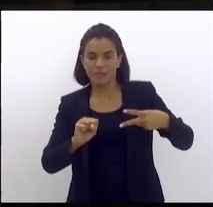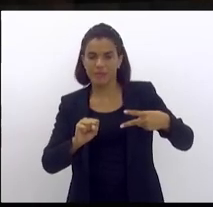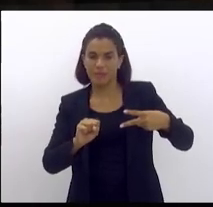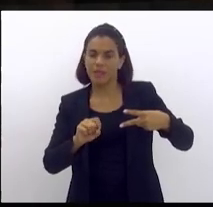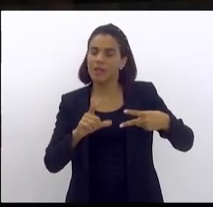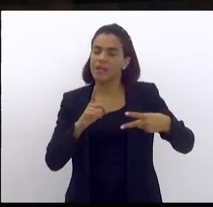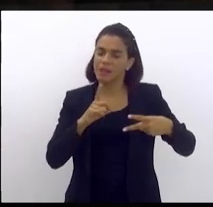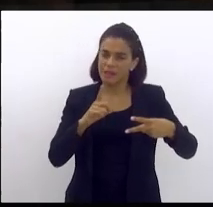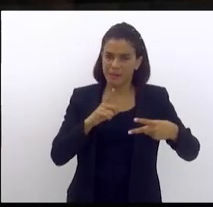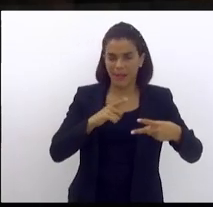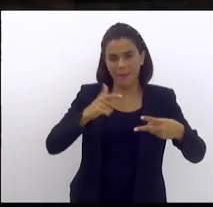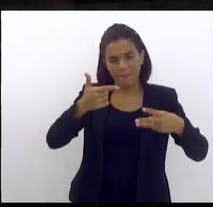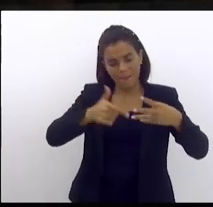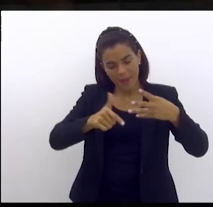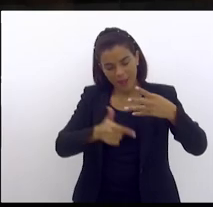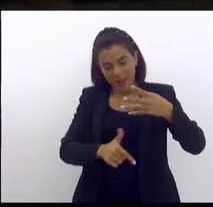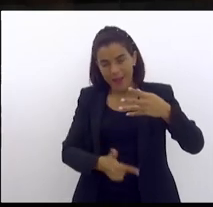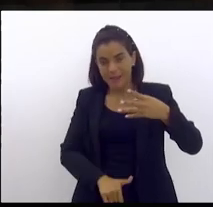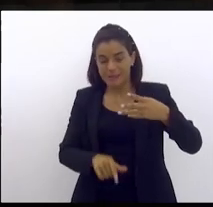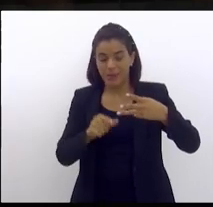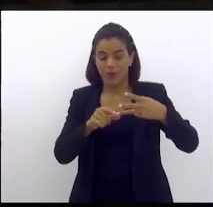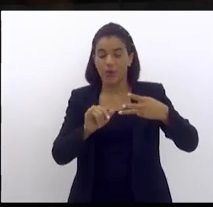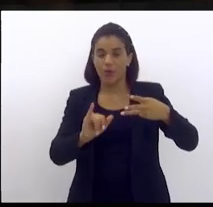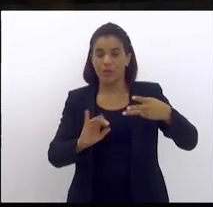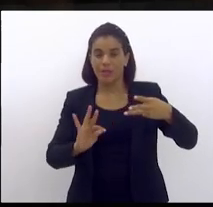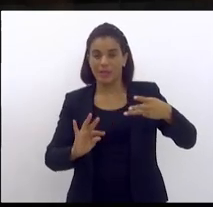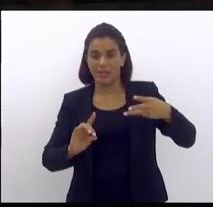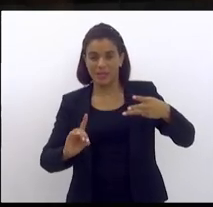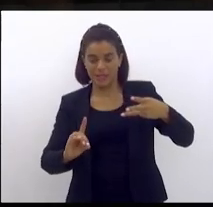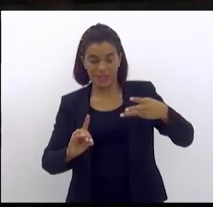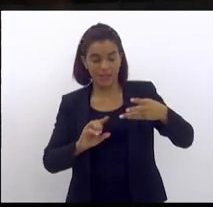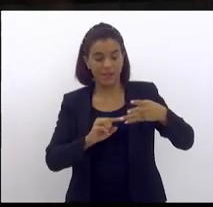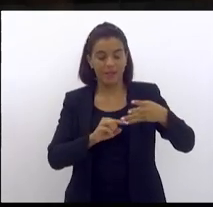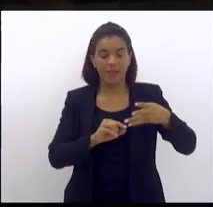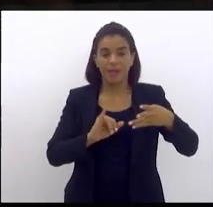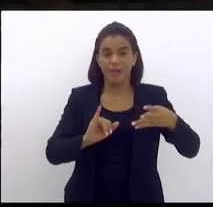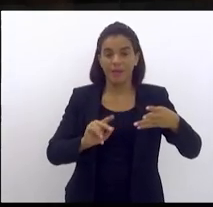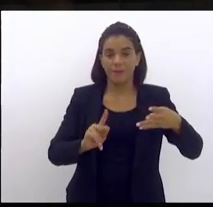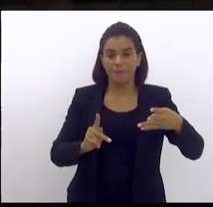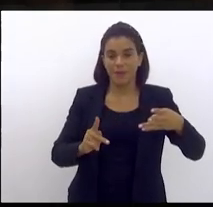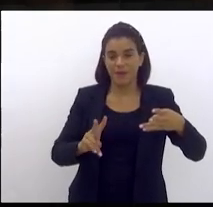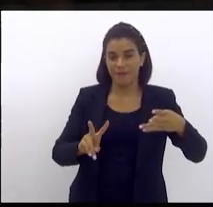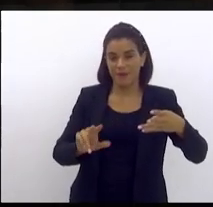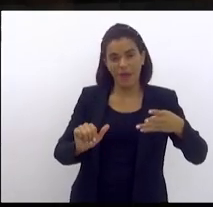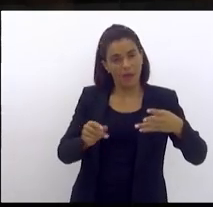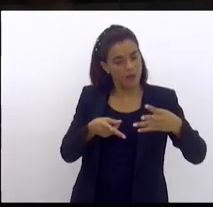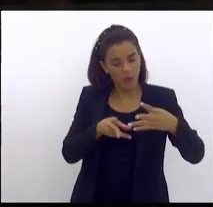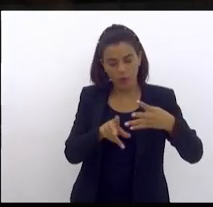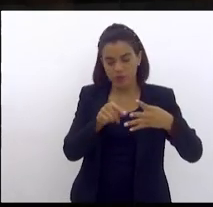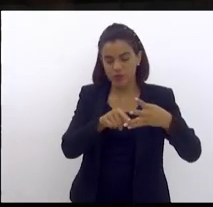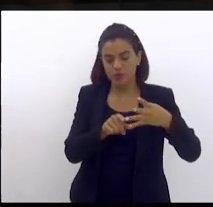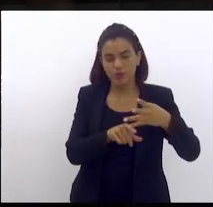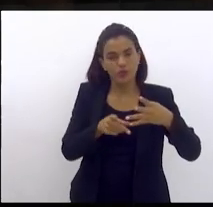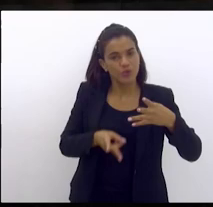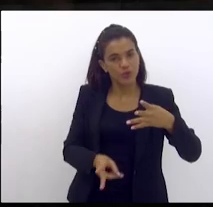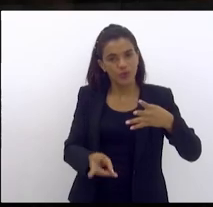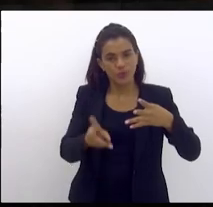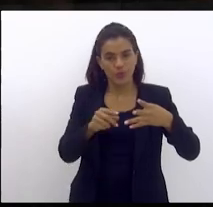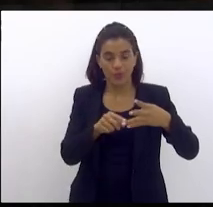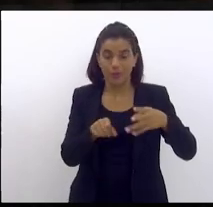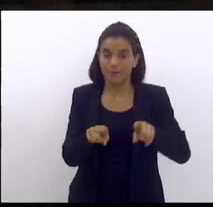continuarão como o itd e o IPVA e também as